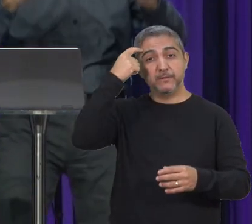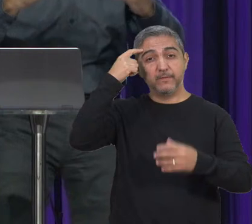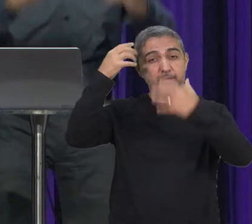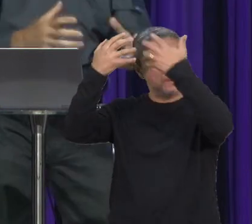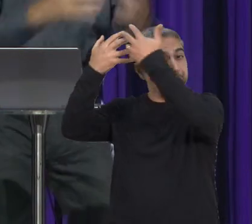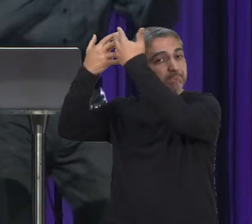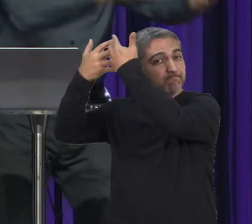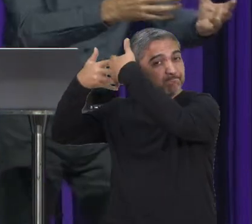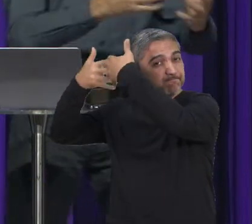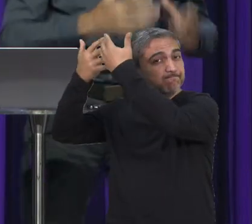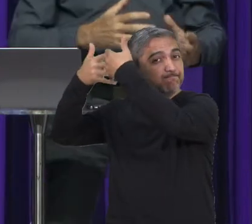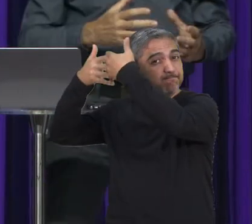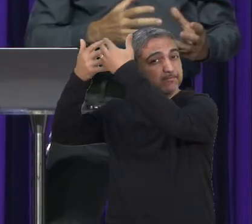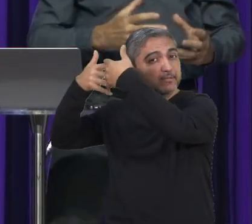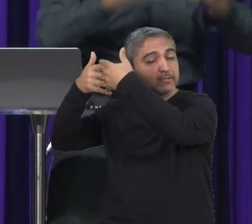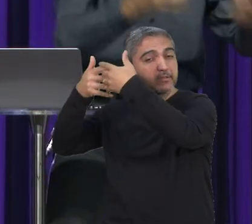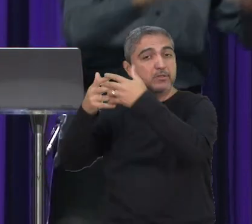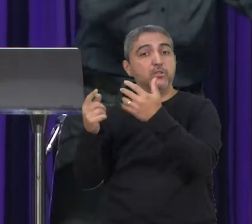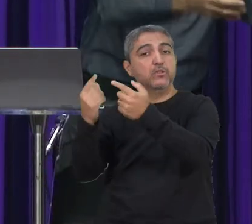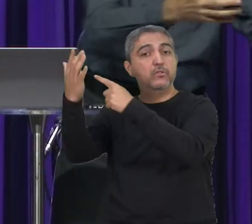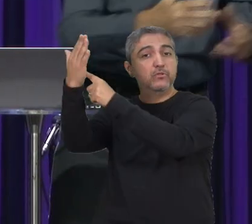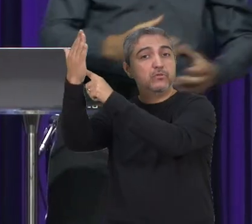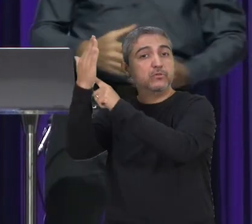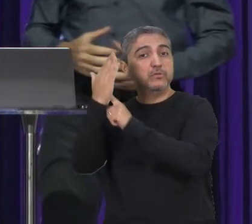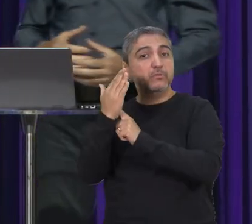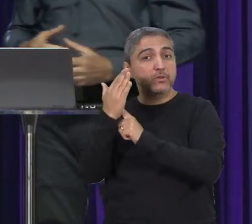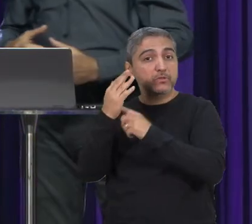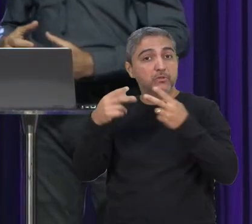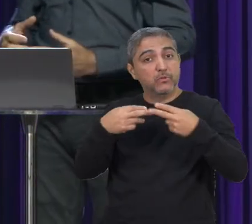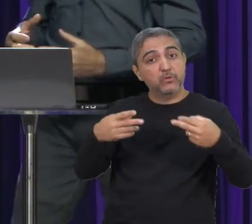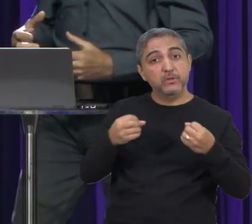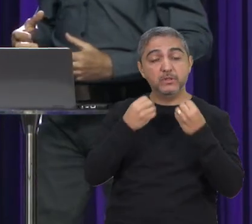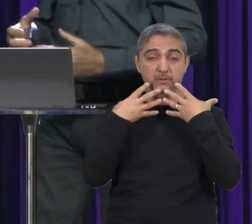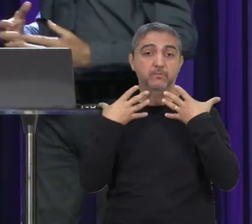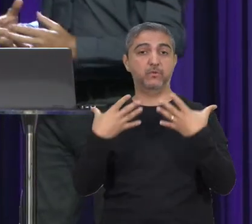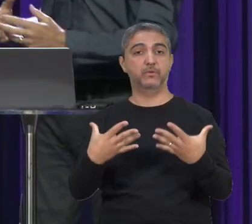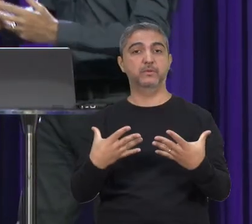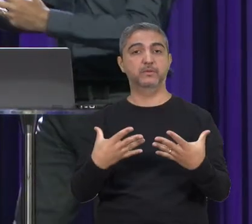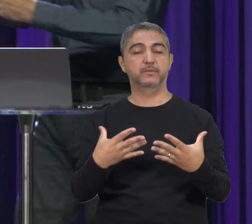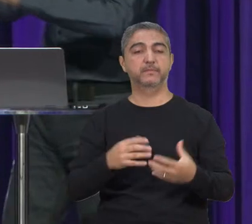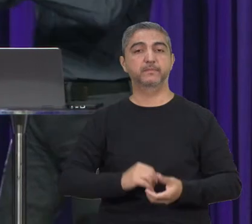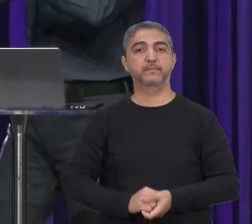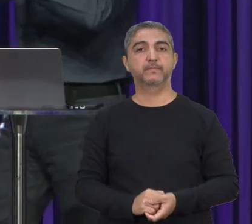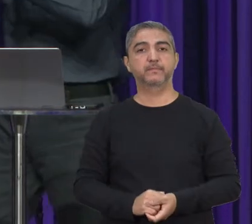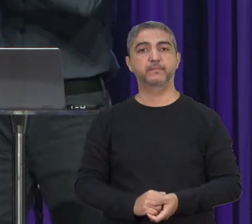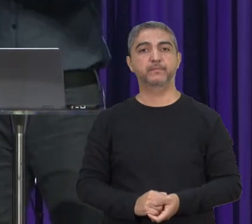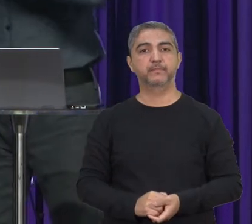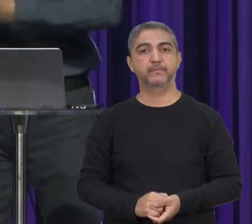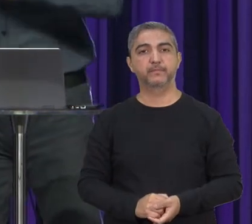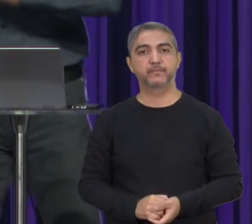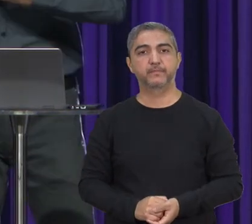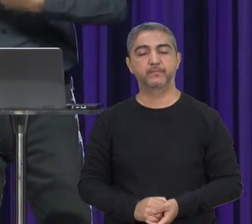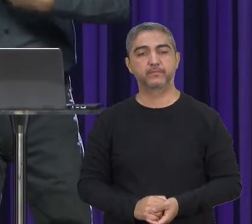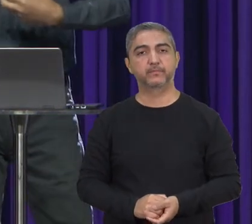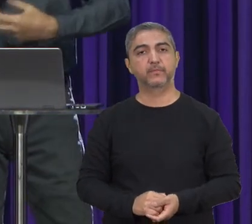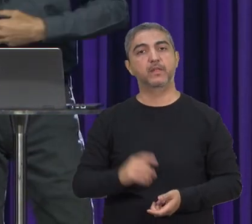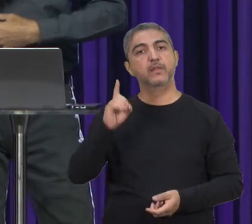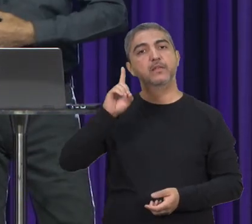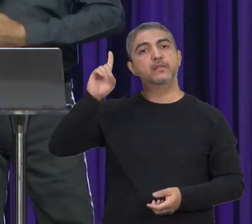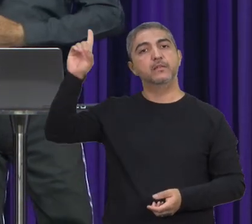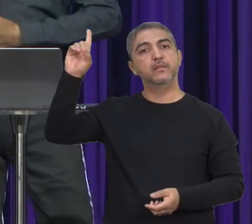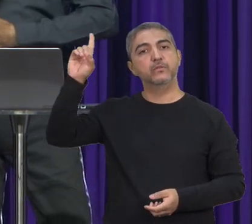fazer boas ações, coisas boas, porque Deus